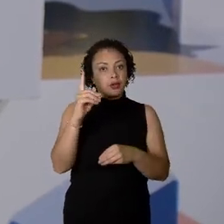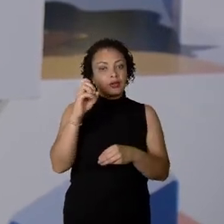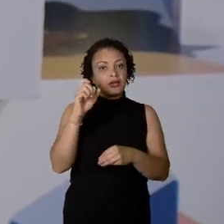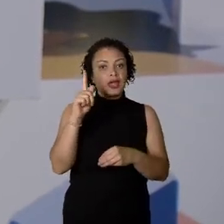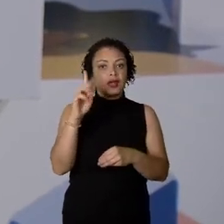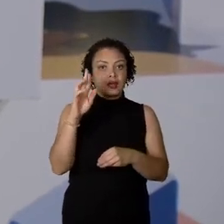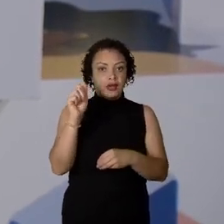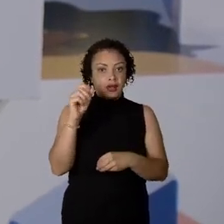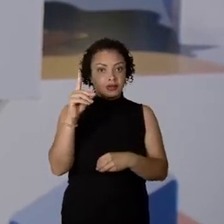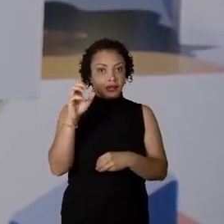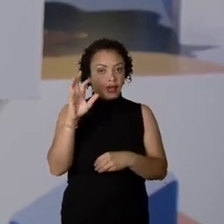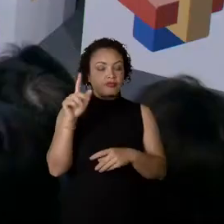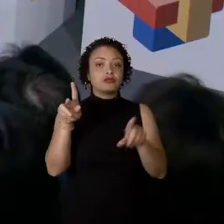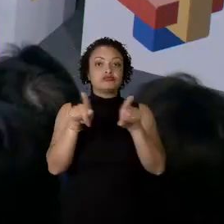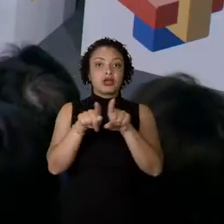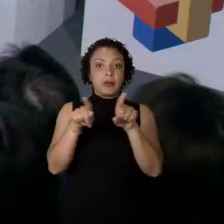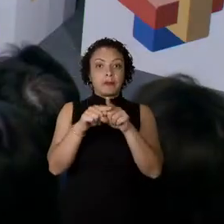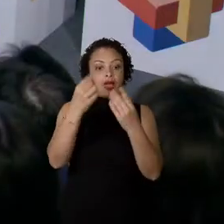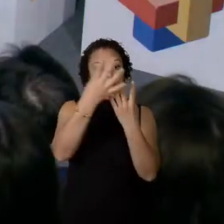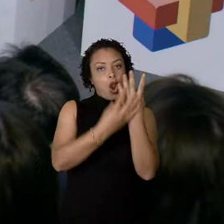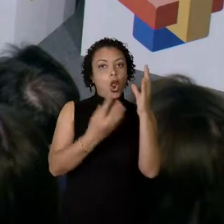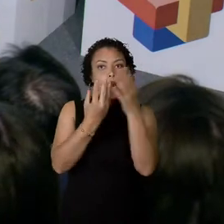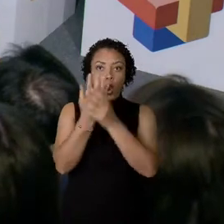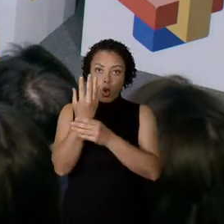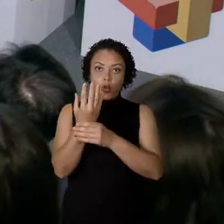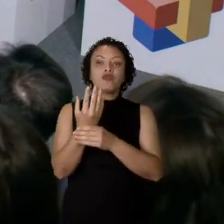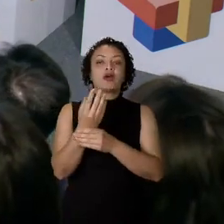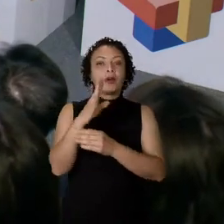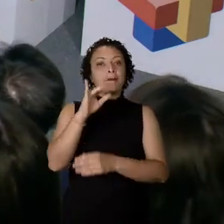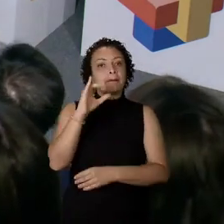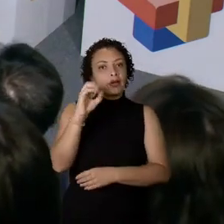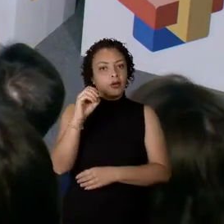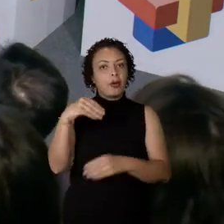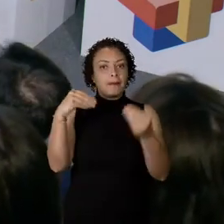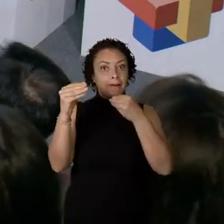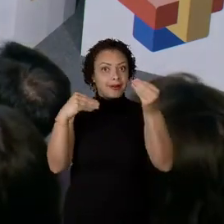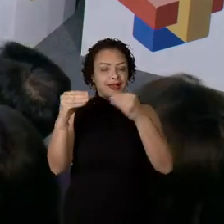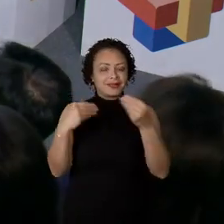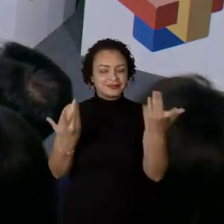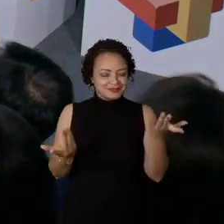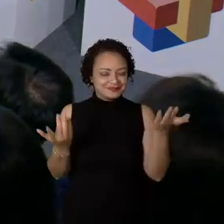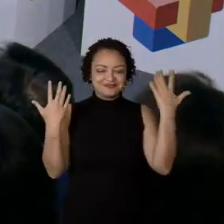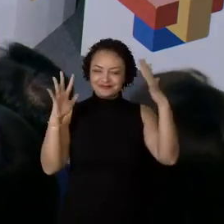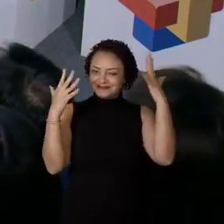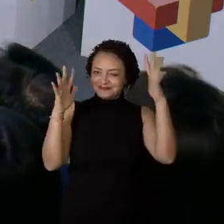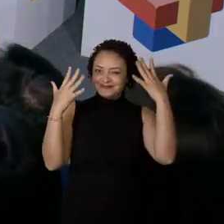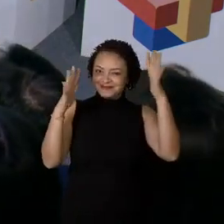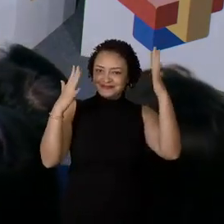partir do bioplástico. Uhul!